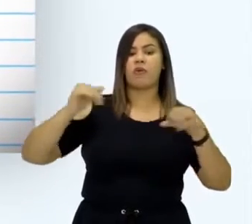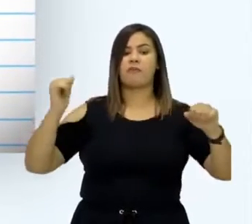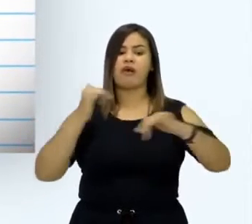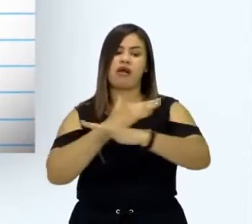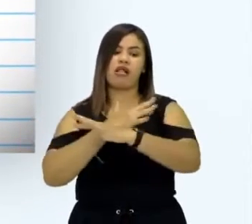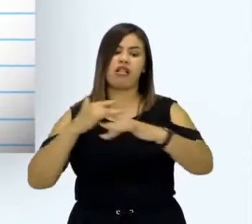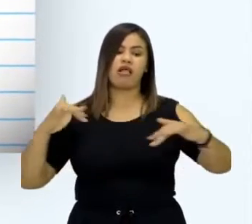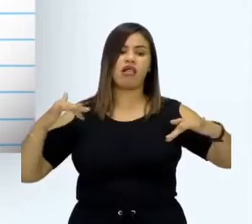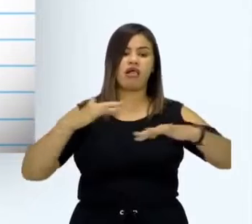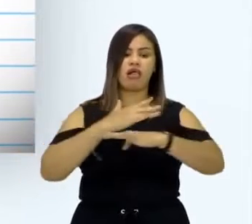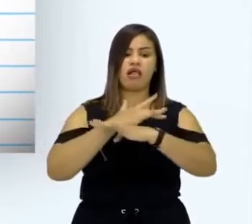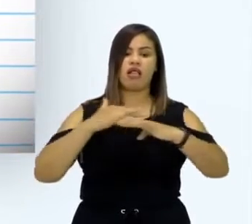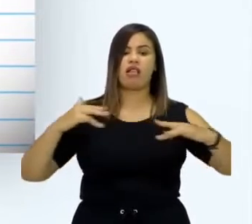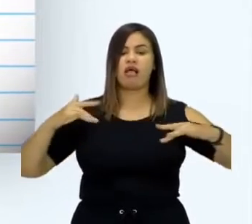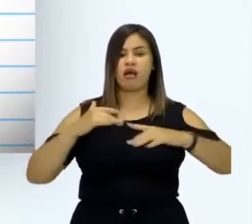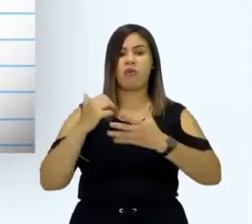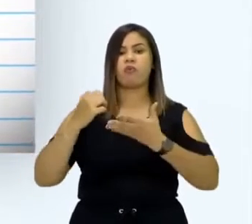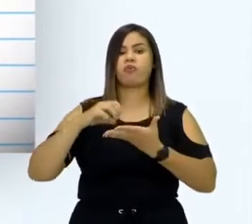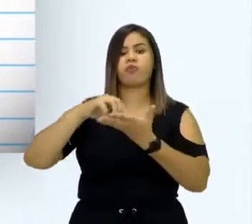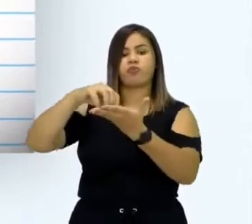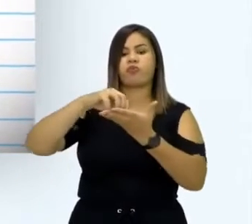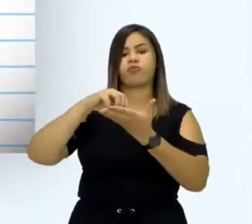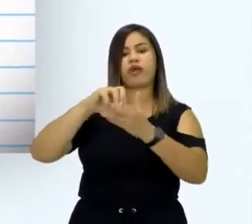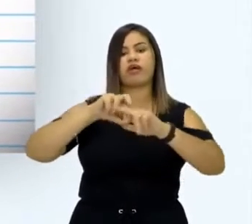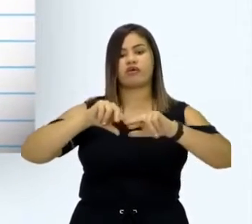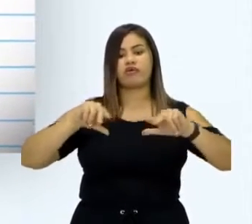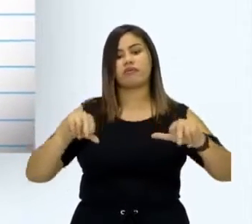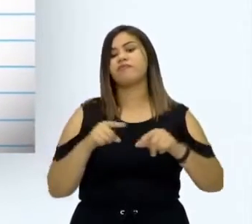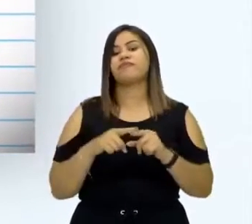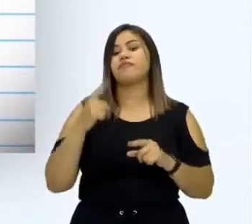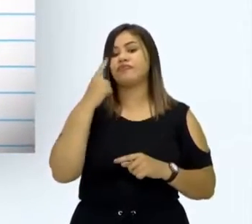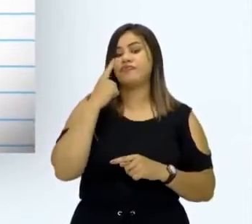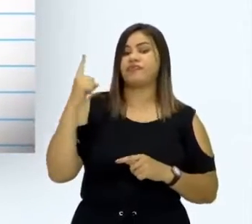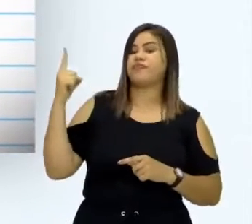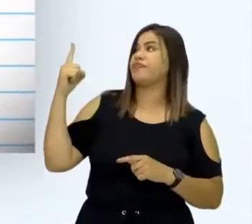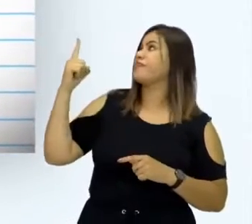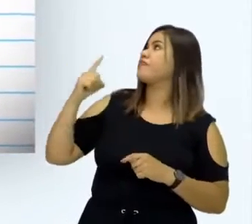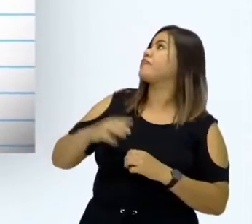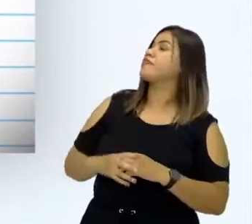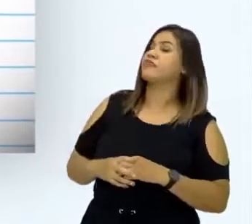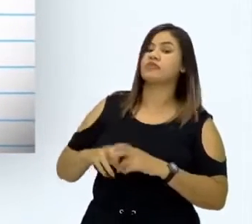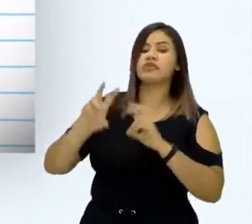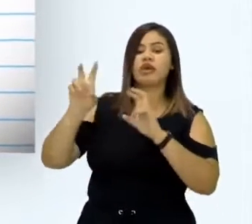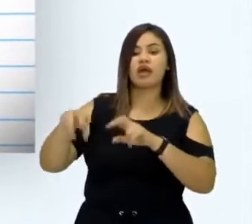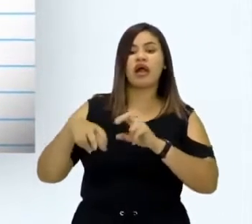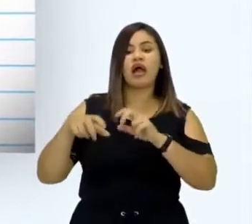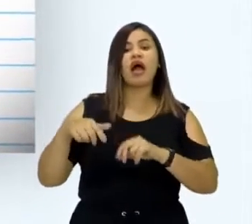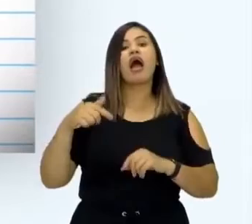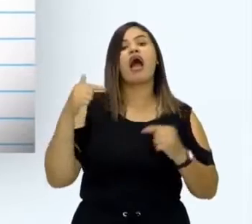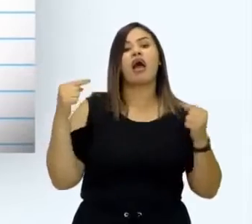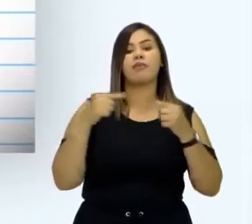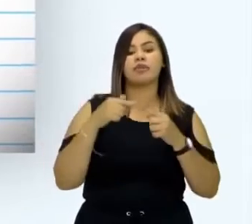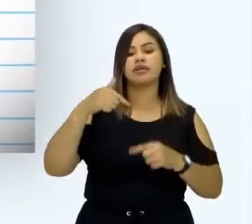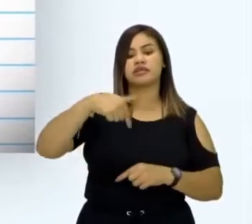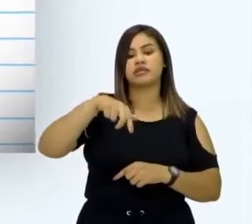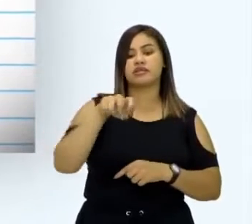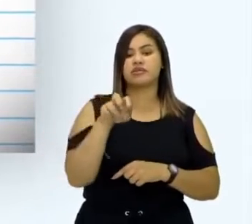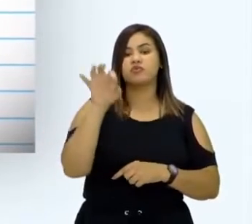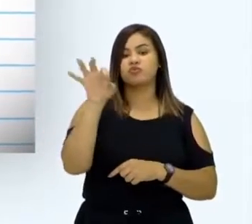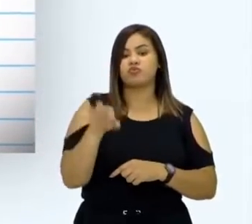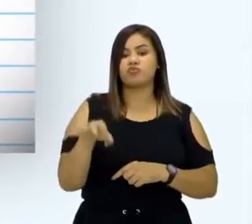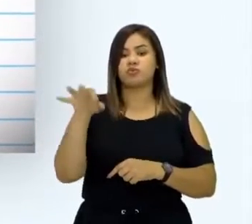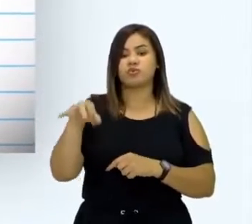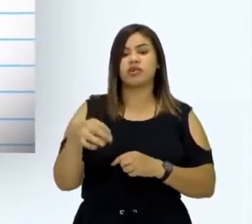e transporte, entre outras. Já a área agrícola é aquela com 75% do polígono ocupado com lavouras temporárias